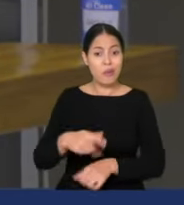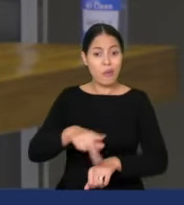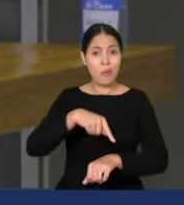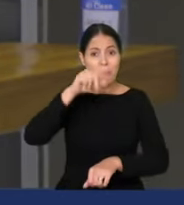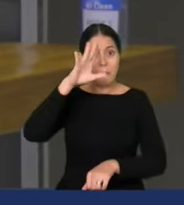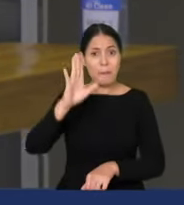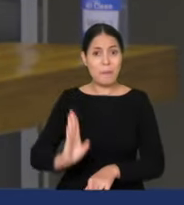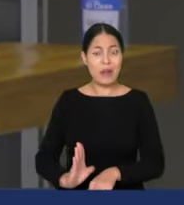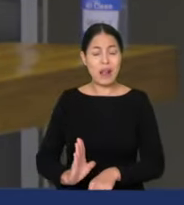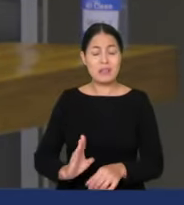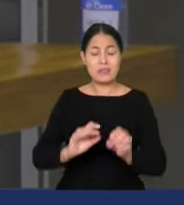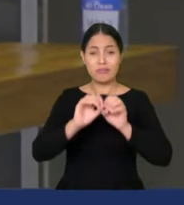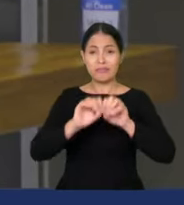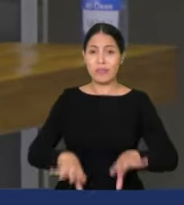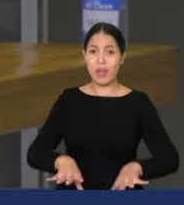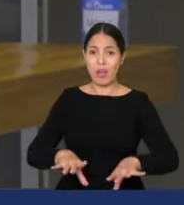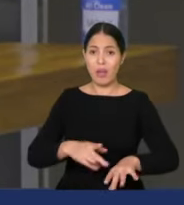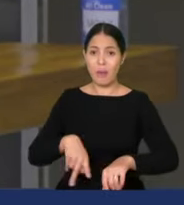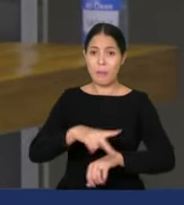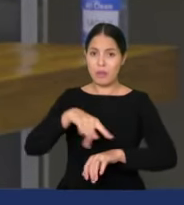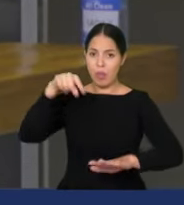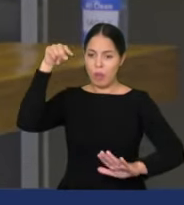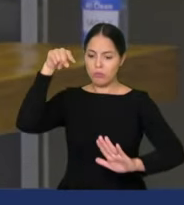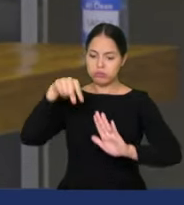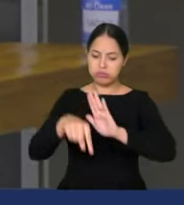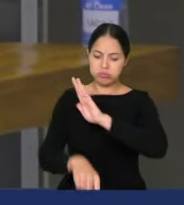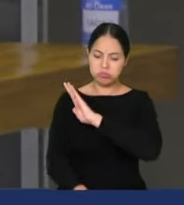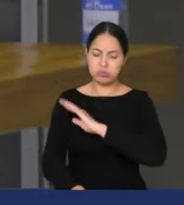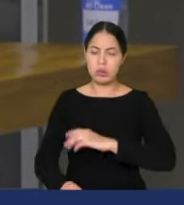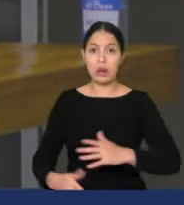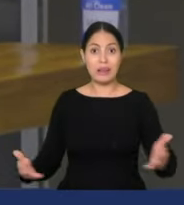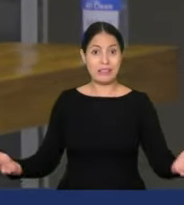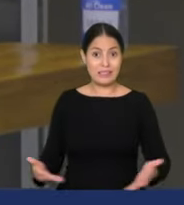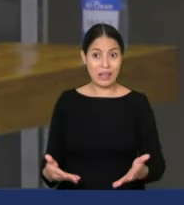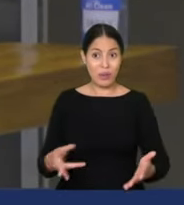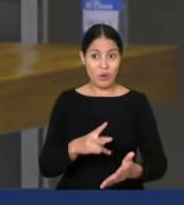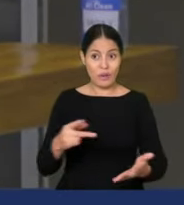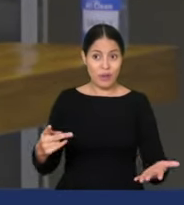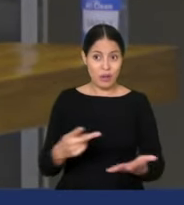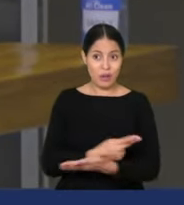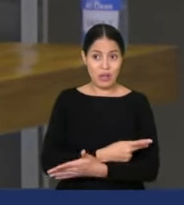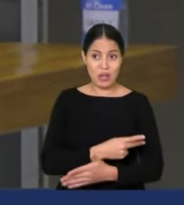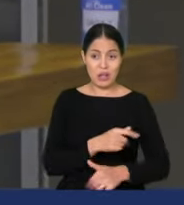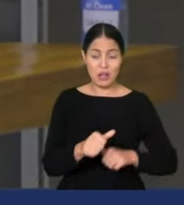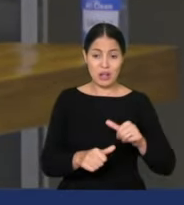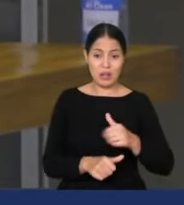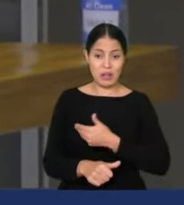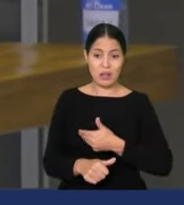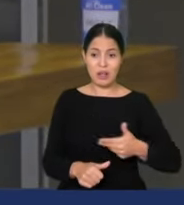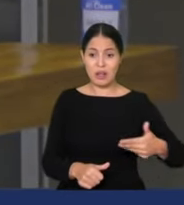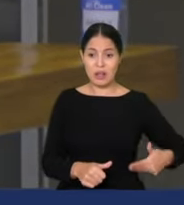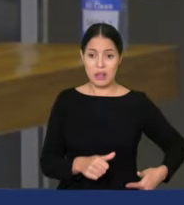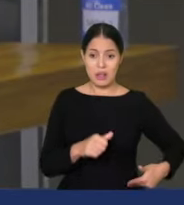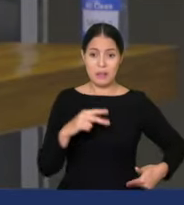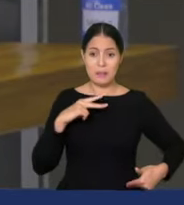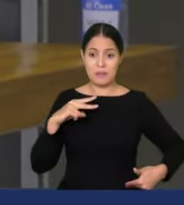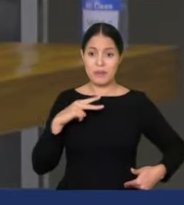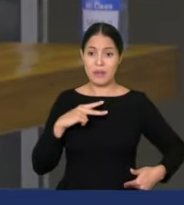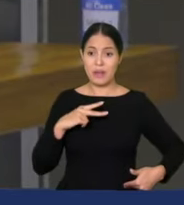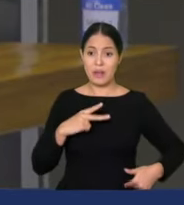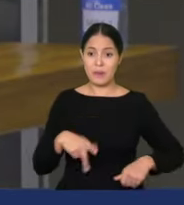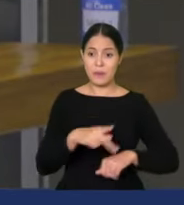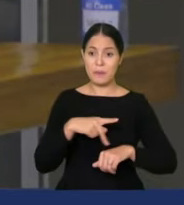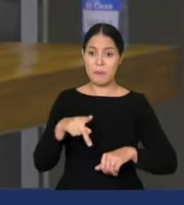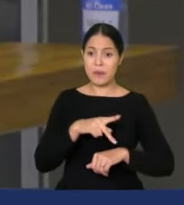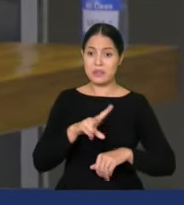caído num buraco. E agora, com a privatização da Eletrobras, a nação vai ficar no escuro. E eu estou falando disso no sentido literal, porque a